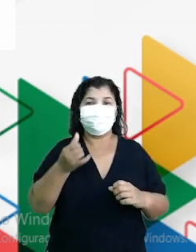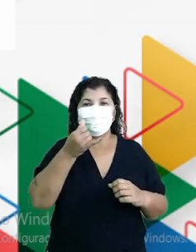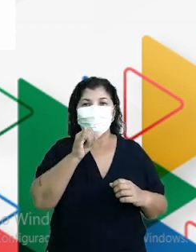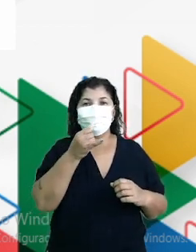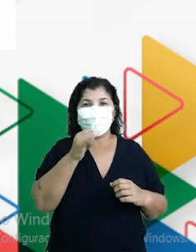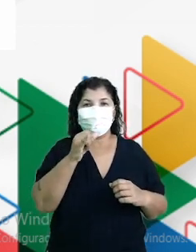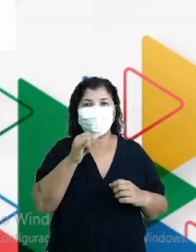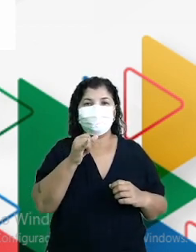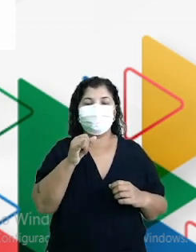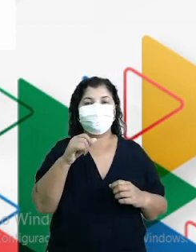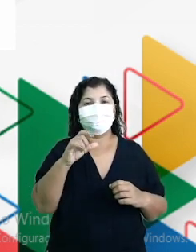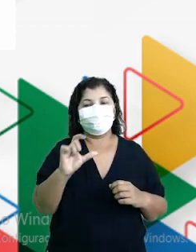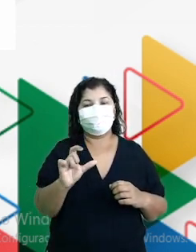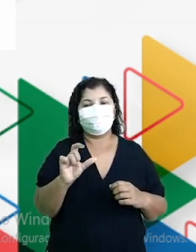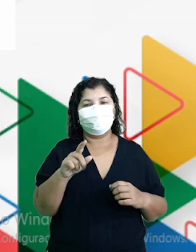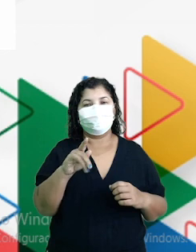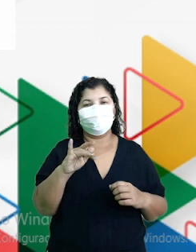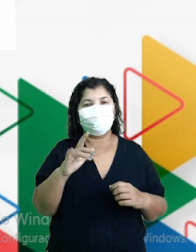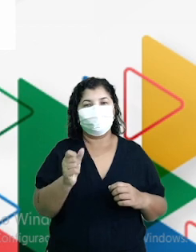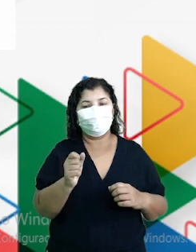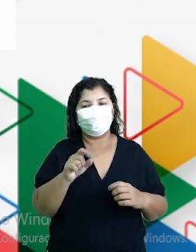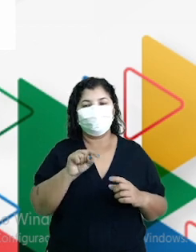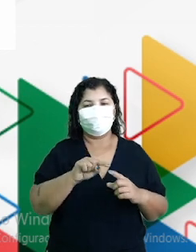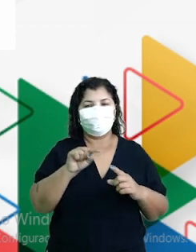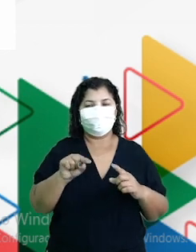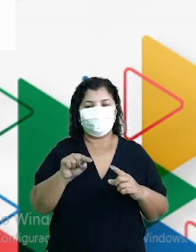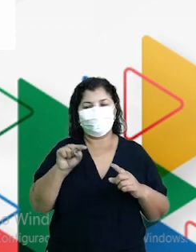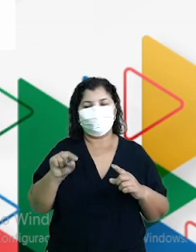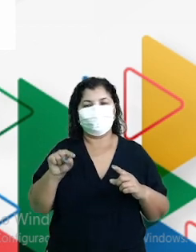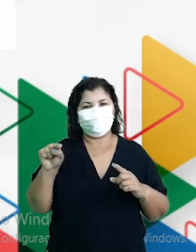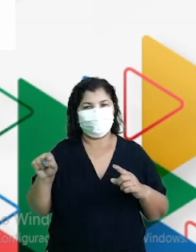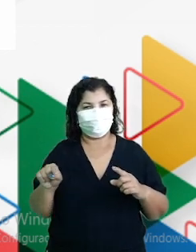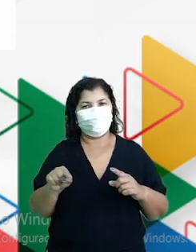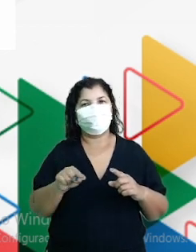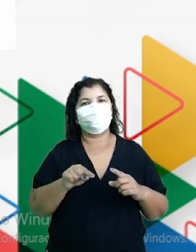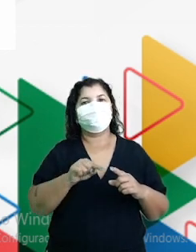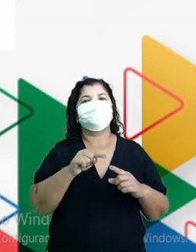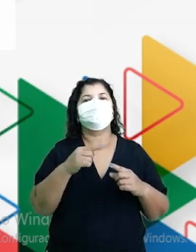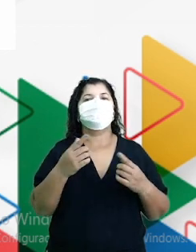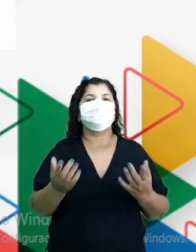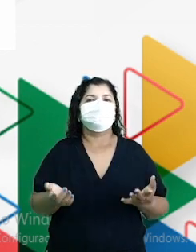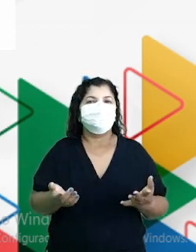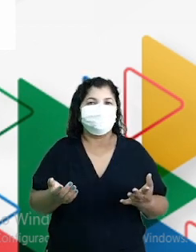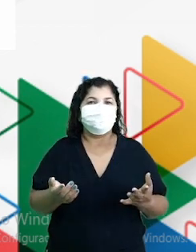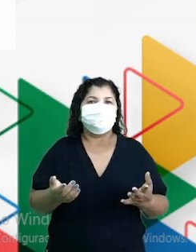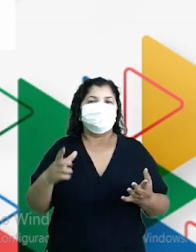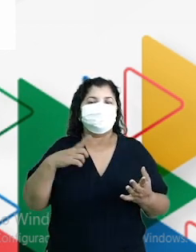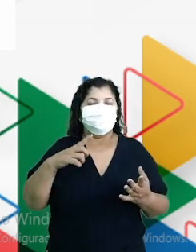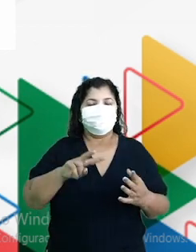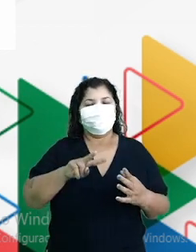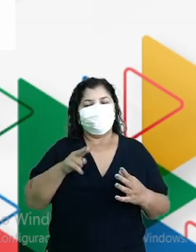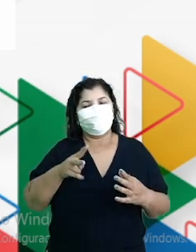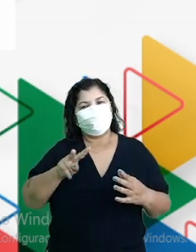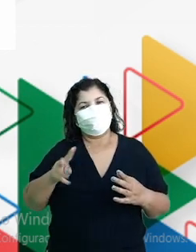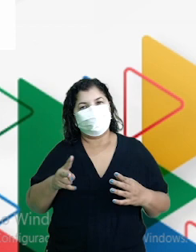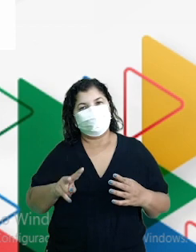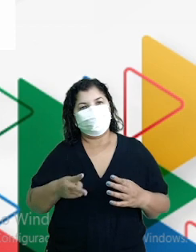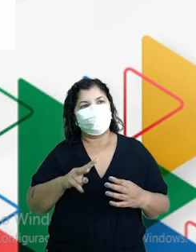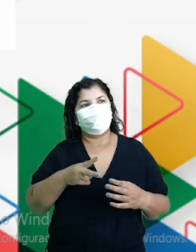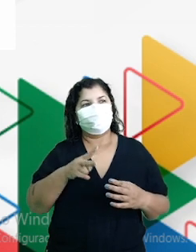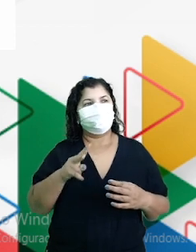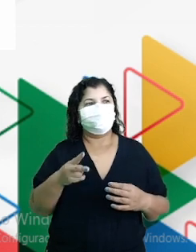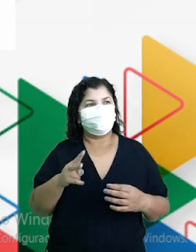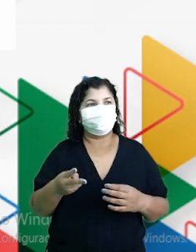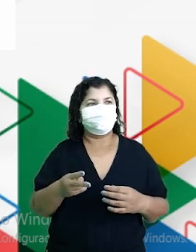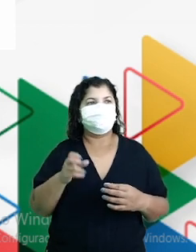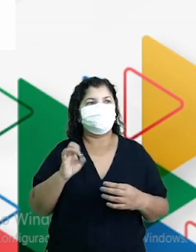pilha, logo depois saem dessa, depois dessa e depois dessa. E a gente fica revezando. De forma que quando eu faço